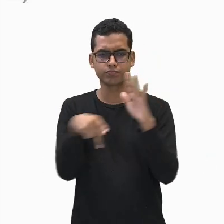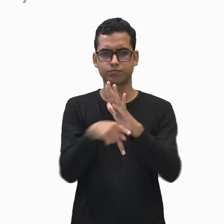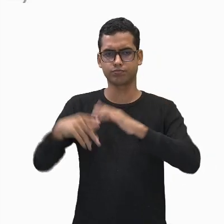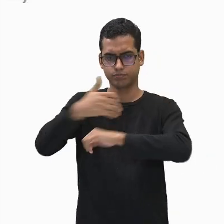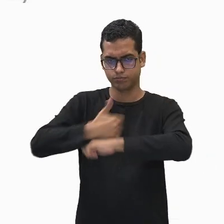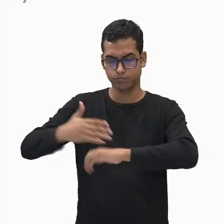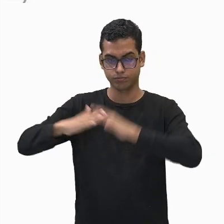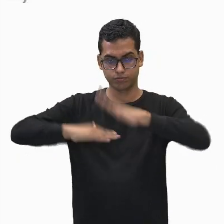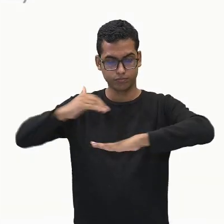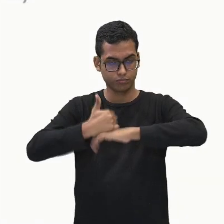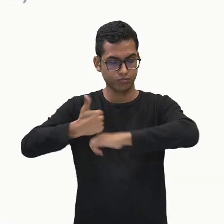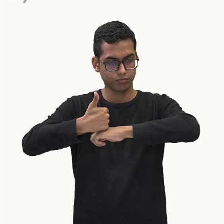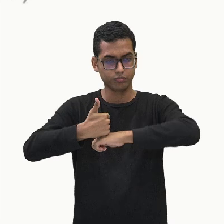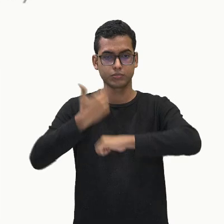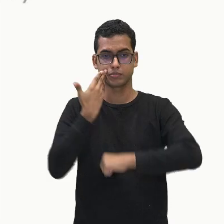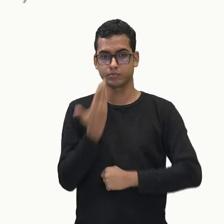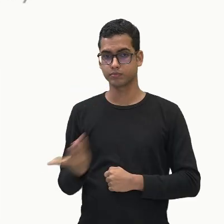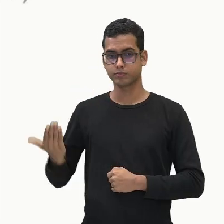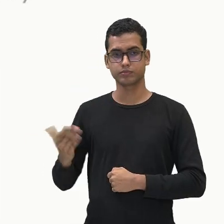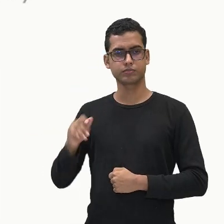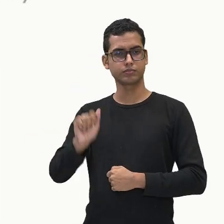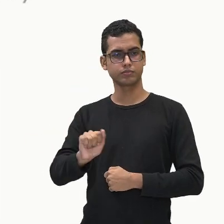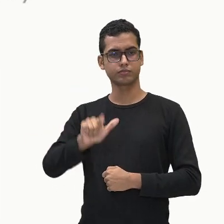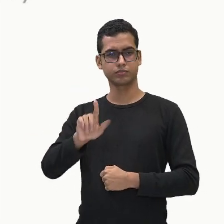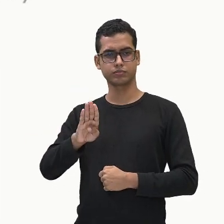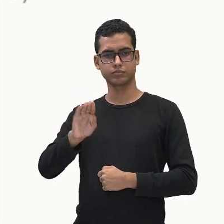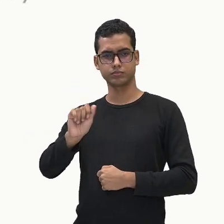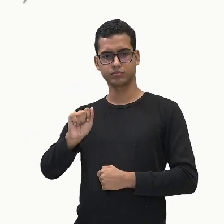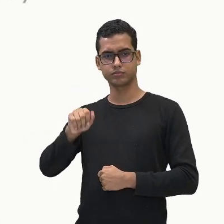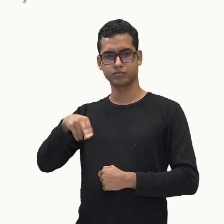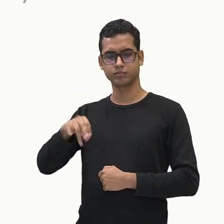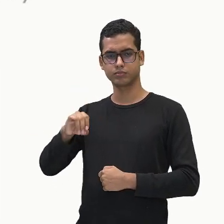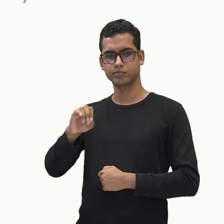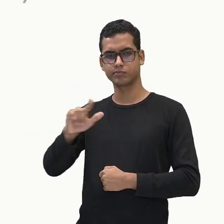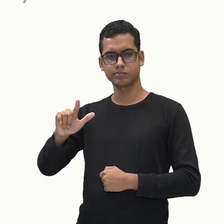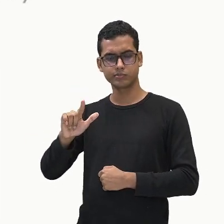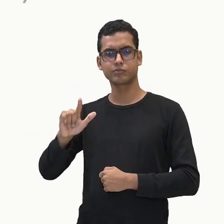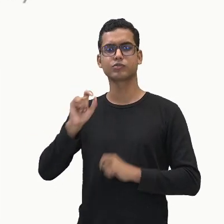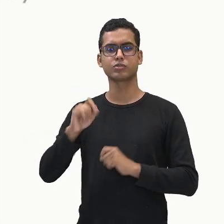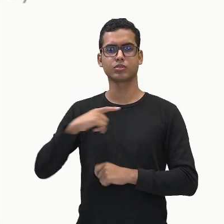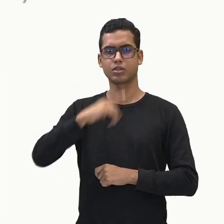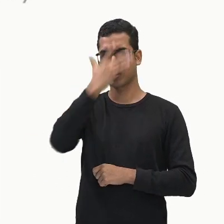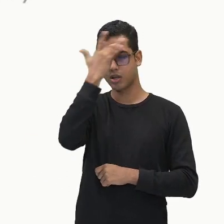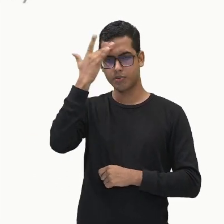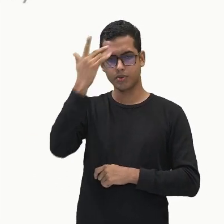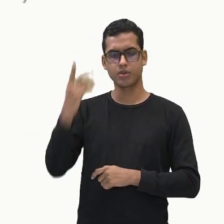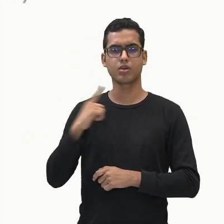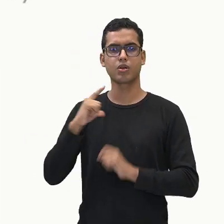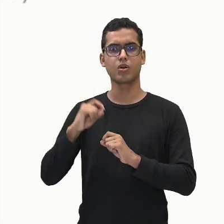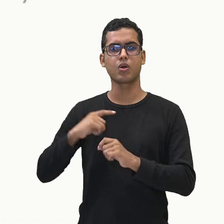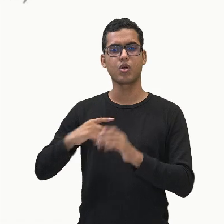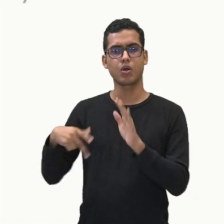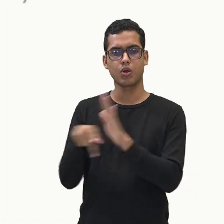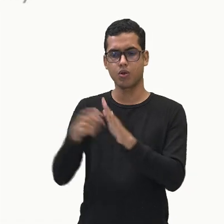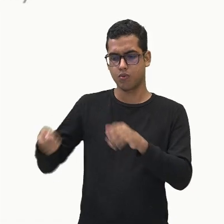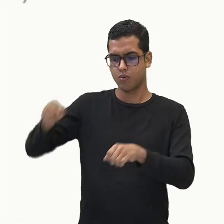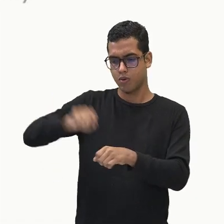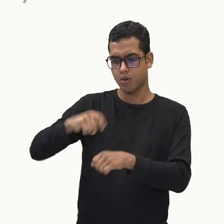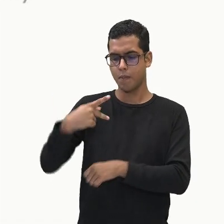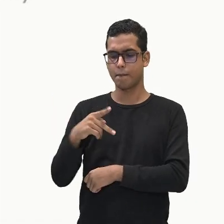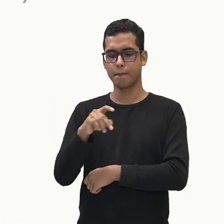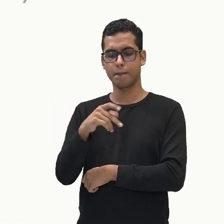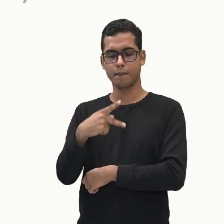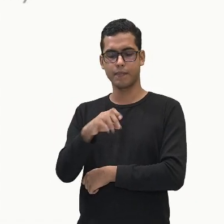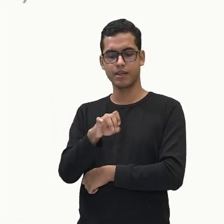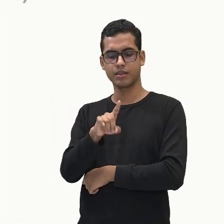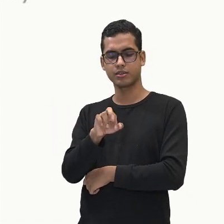o albañil, que a gente já viu que é o pedreiro, é a pessoa que construye, mantiene ou repara